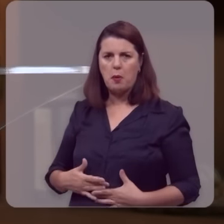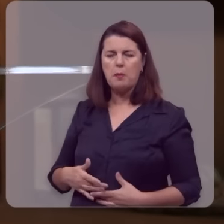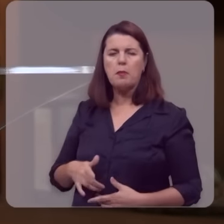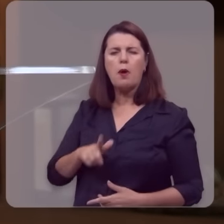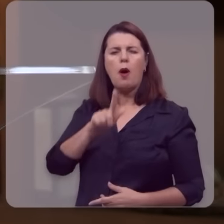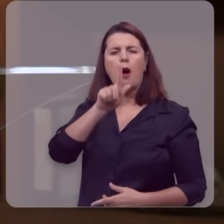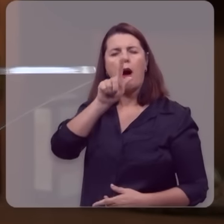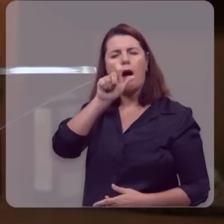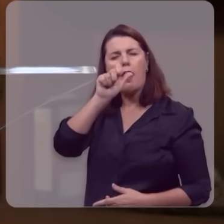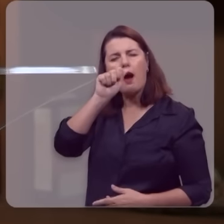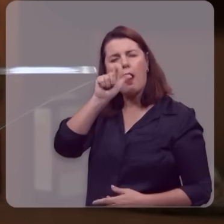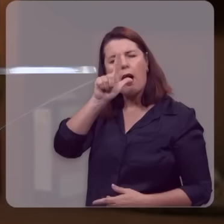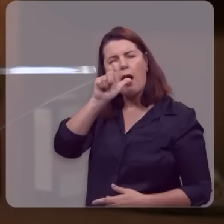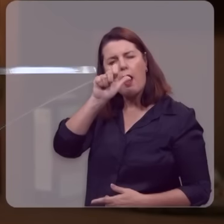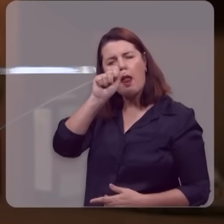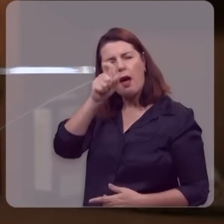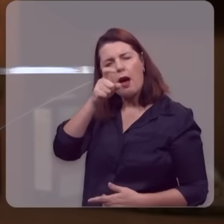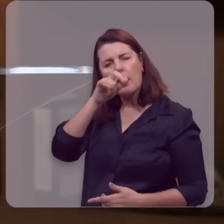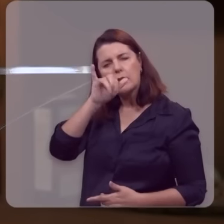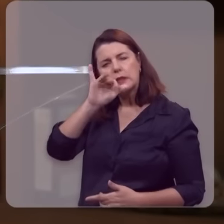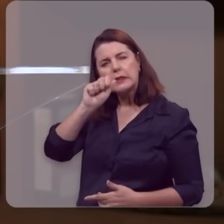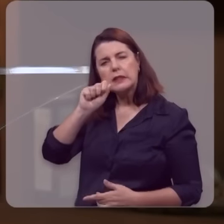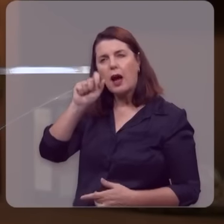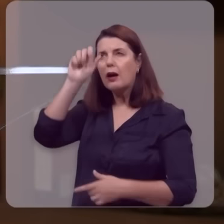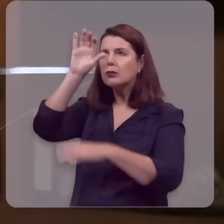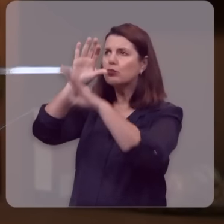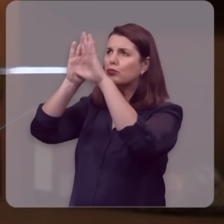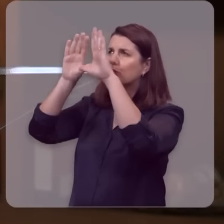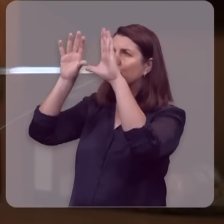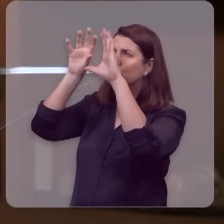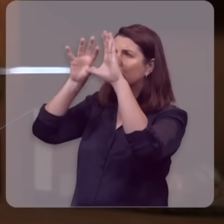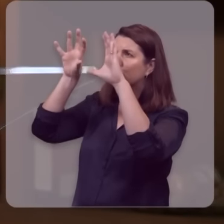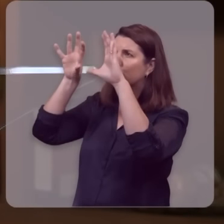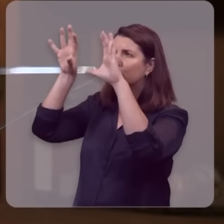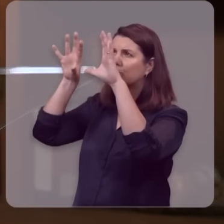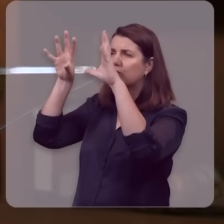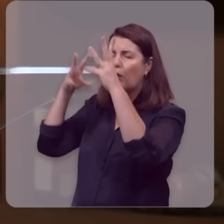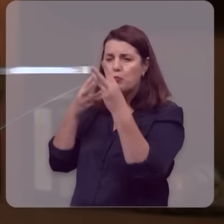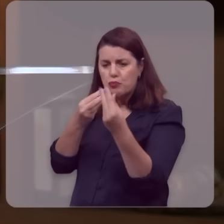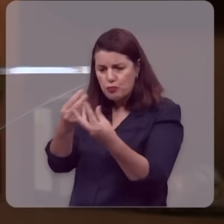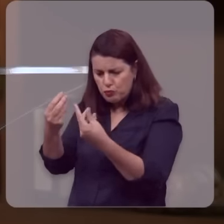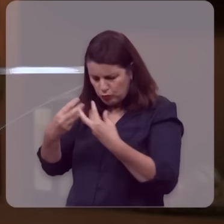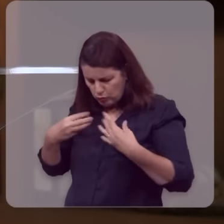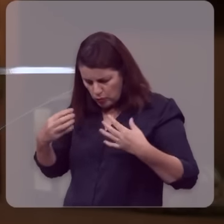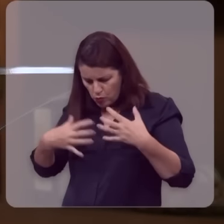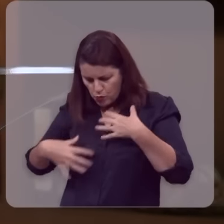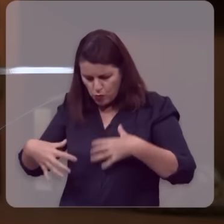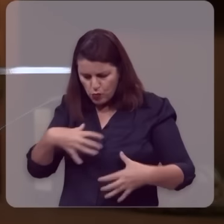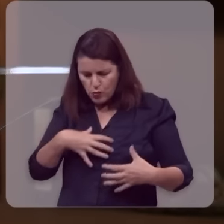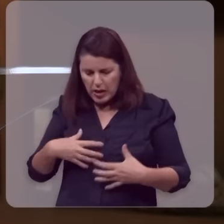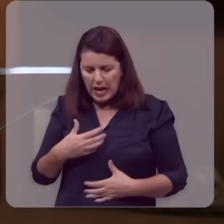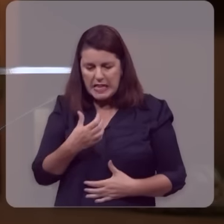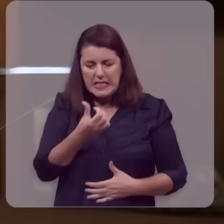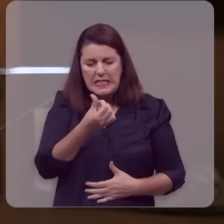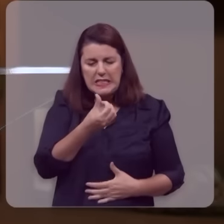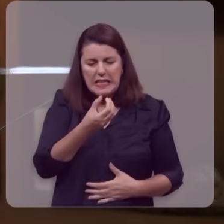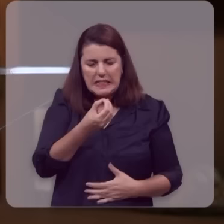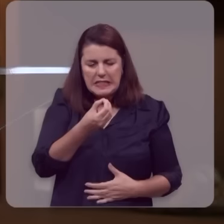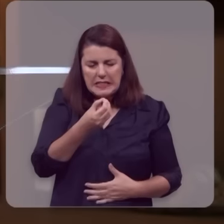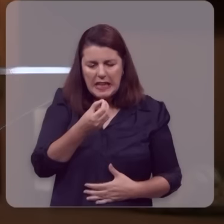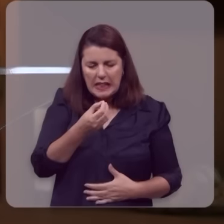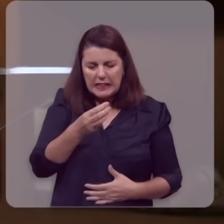viva Deus formou você de tal maneira que você tem em torno de 60 trilhões de